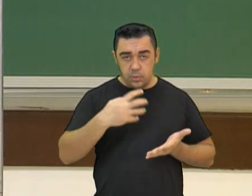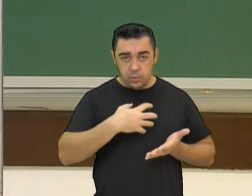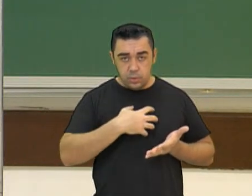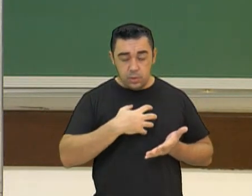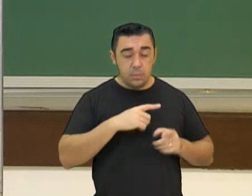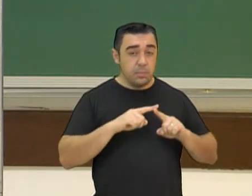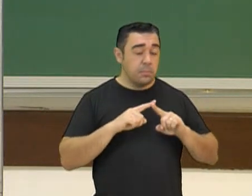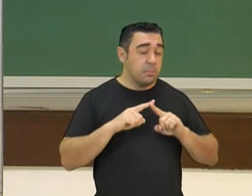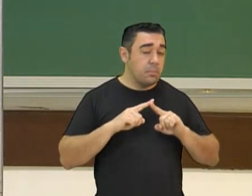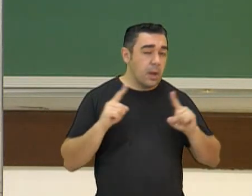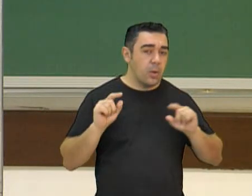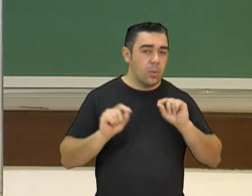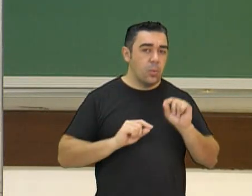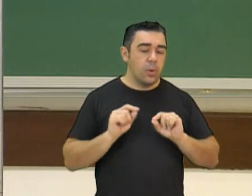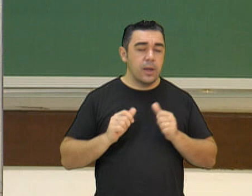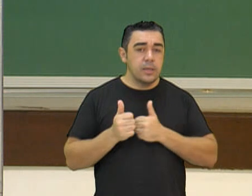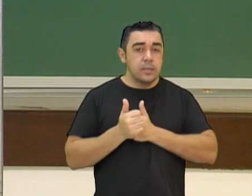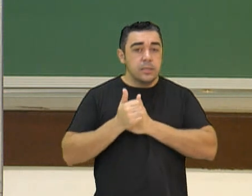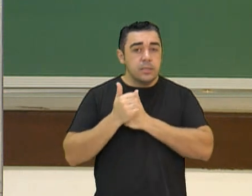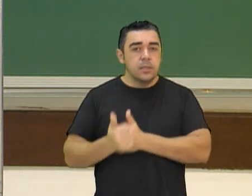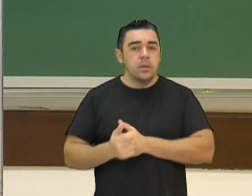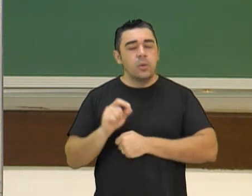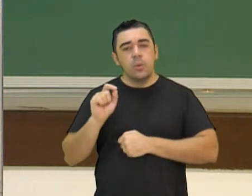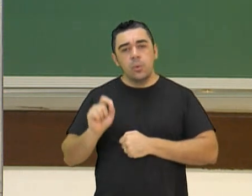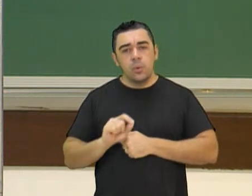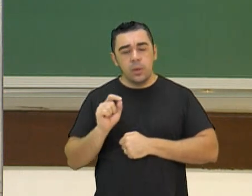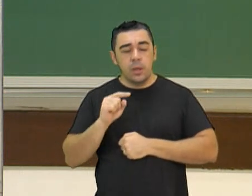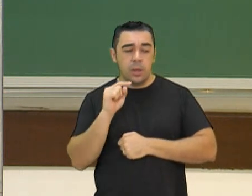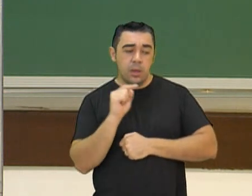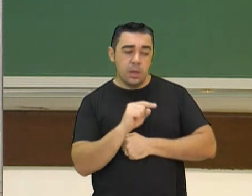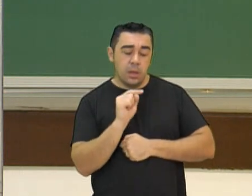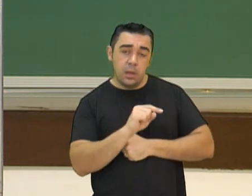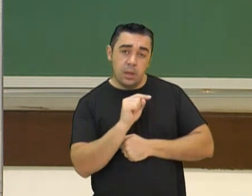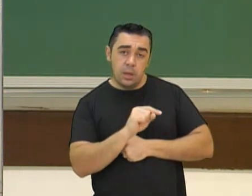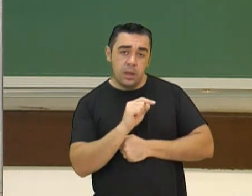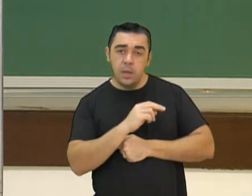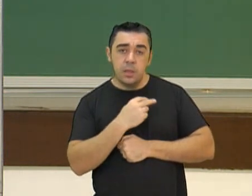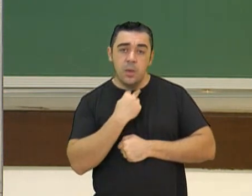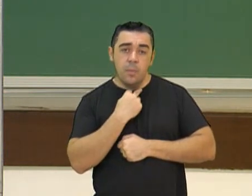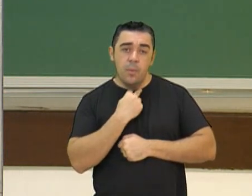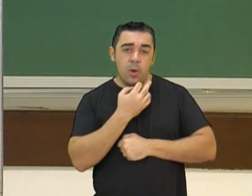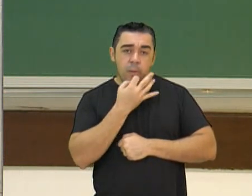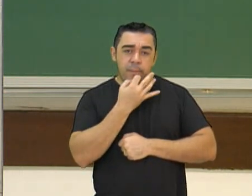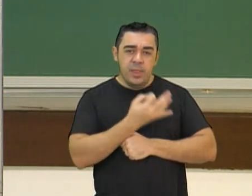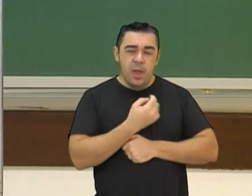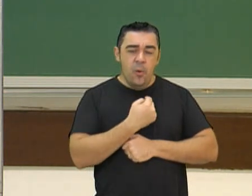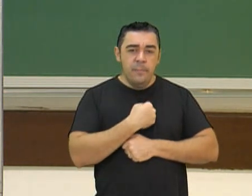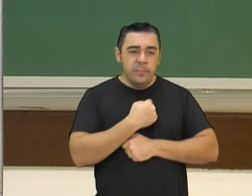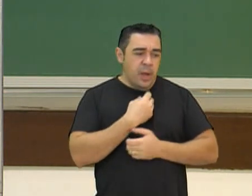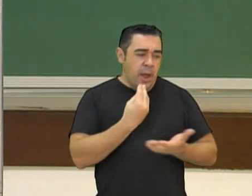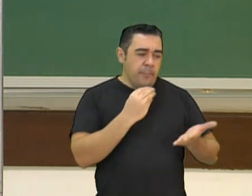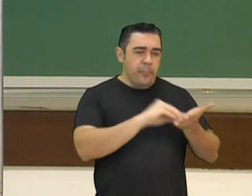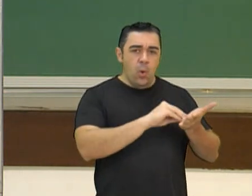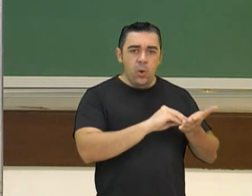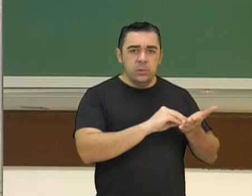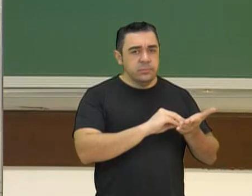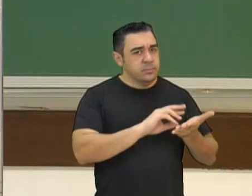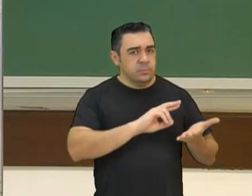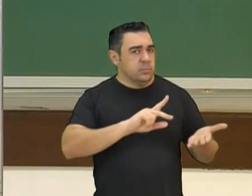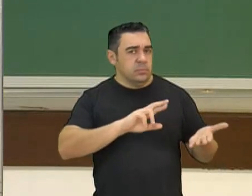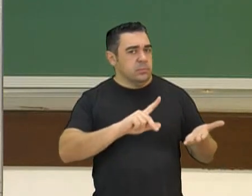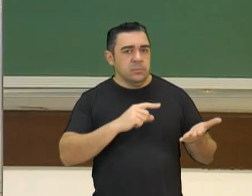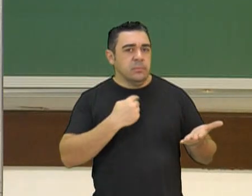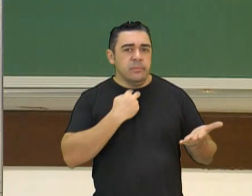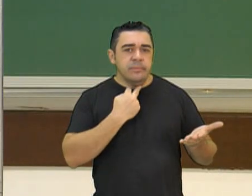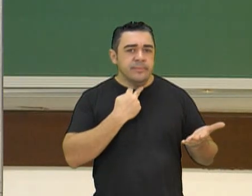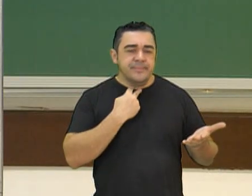né? Mas tendo fidelidade àquilo que está escrito ali. Né? Você não pode trair, digamos assim, o texto. Né? Não pode trazer